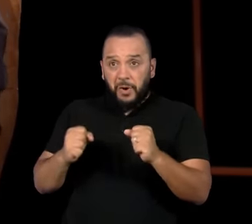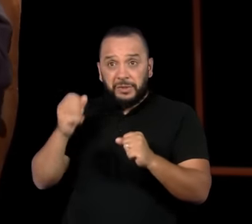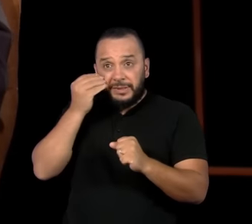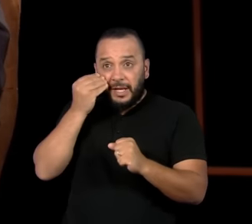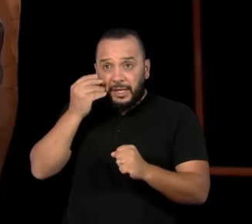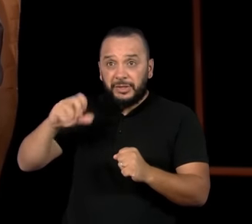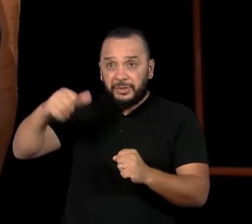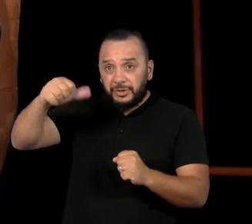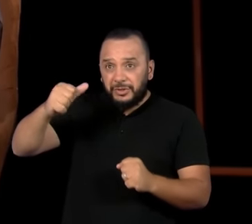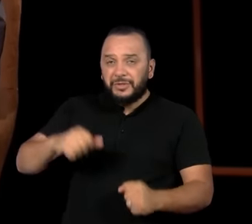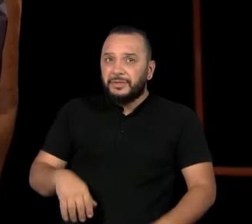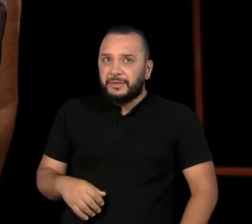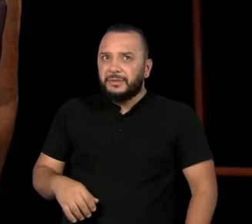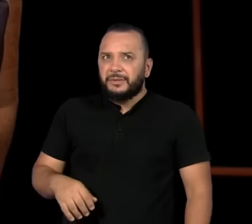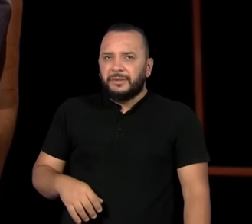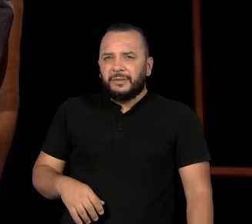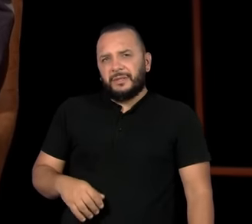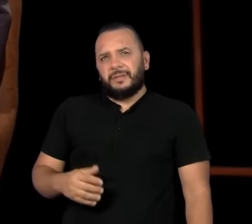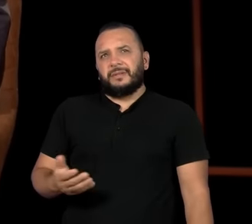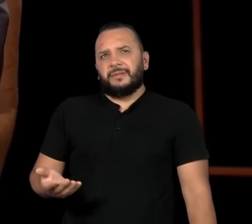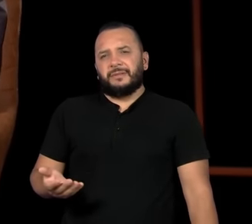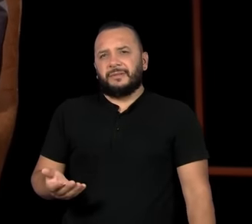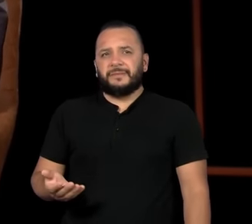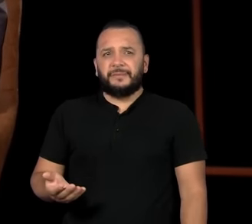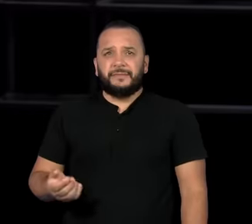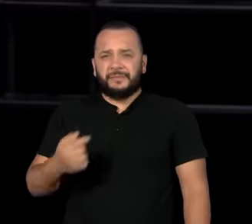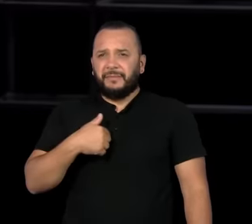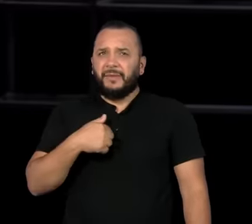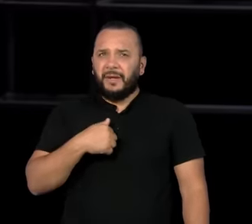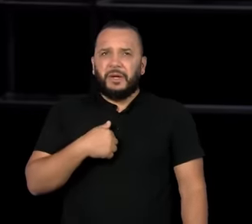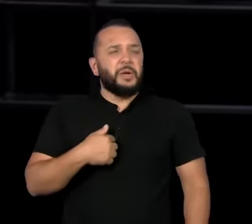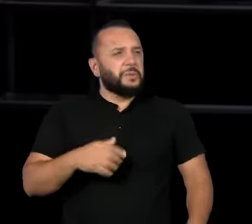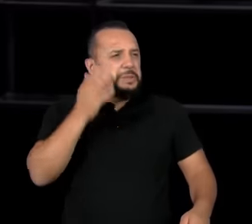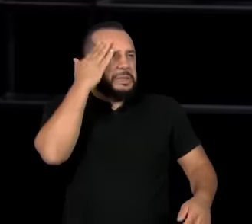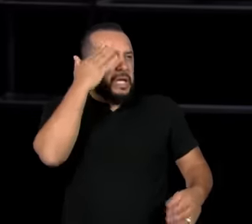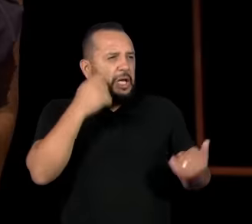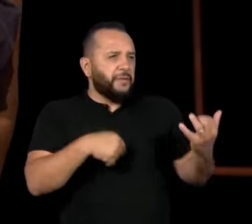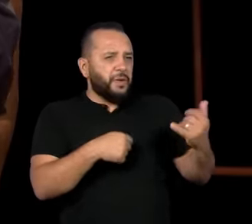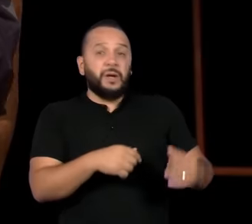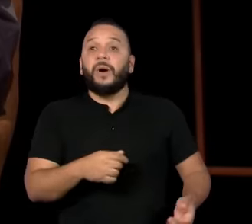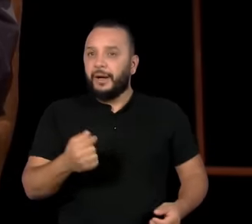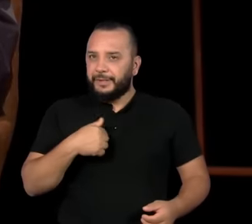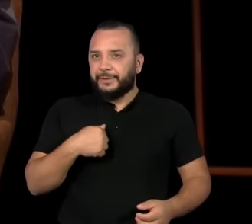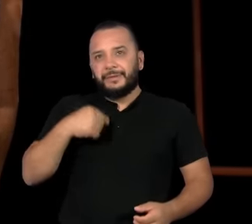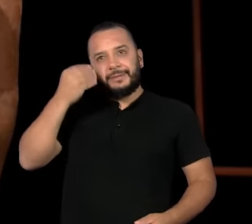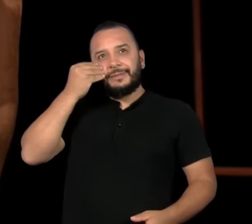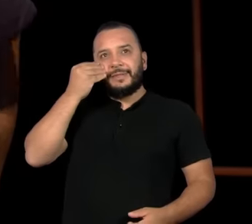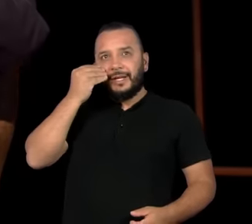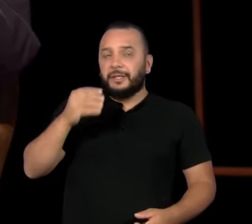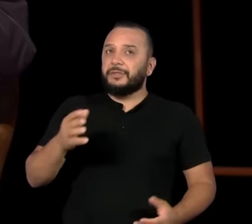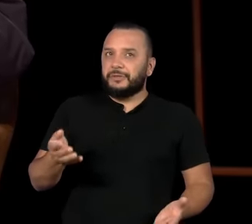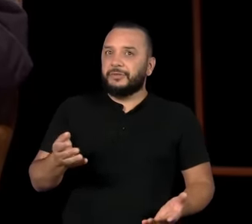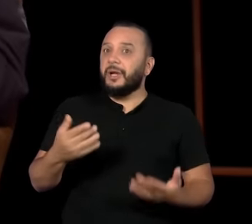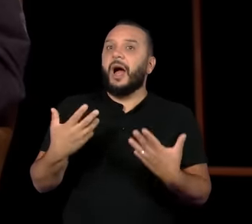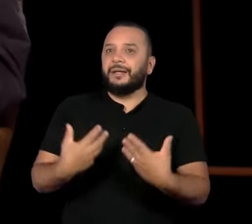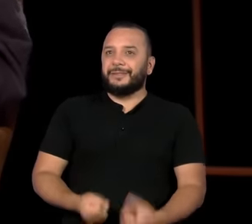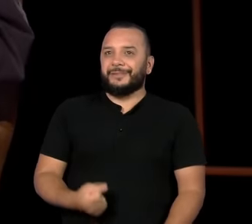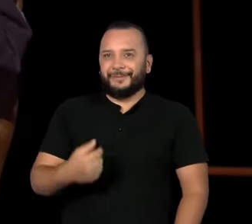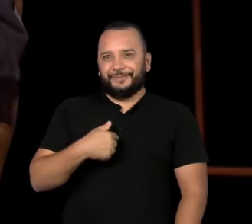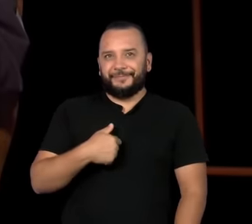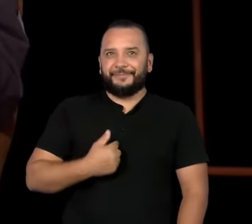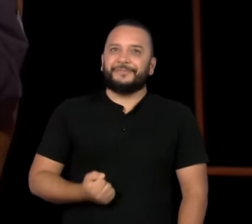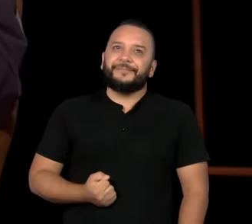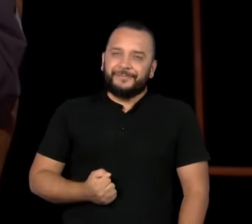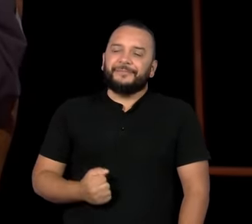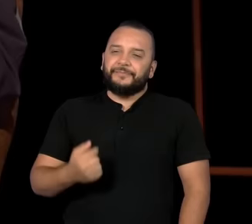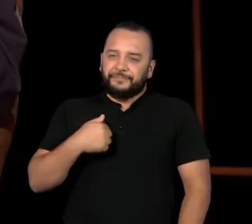teste? Posso fazer, não sei o quê. Eu atuo, eu canto, eu toco violão. Isso. Fiz o teste, me aceitaram. Aí eu